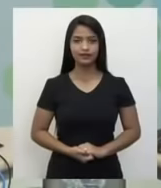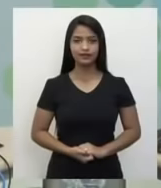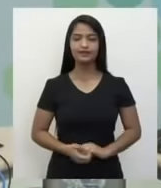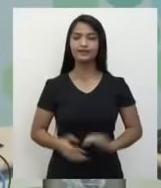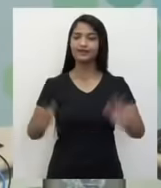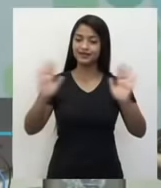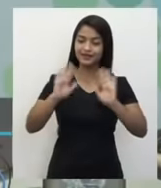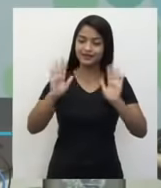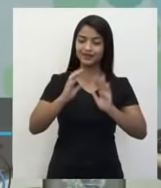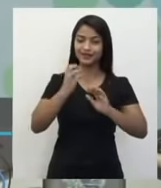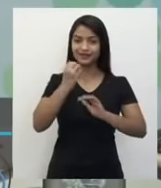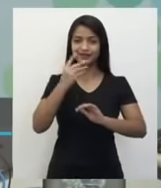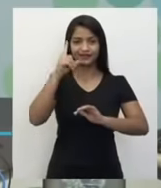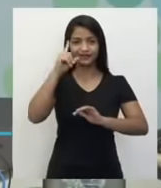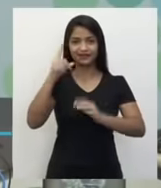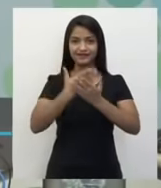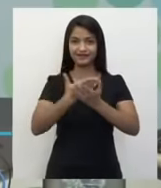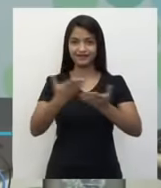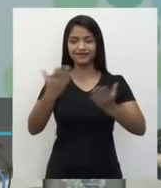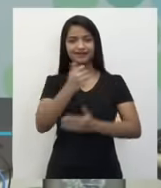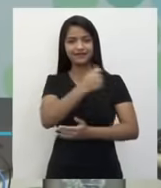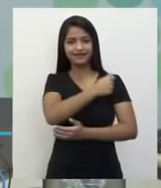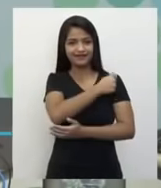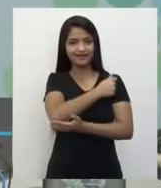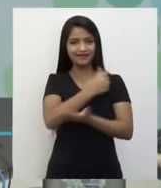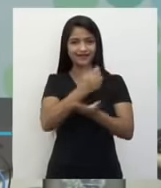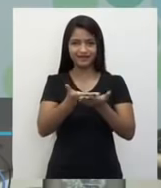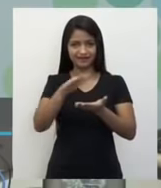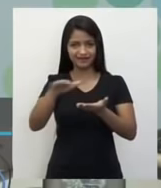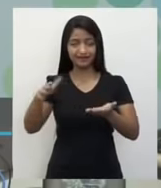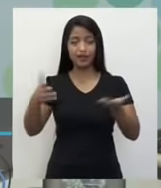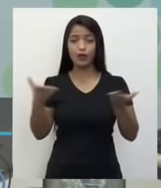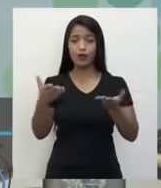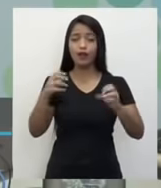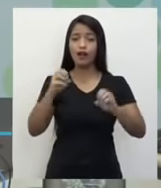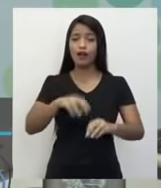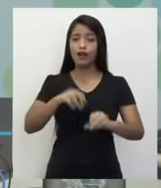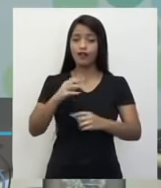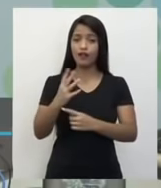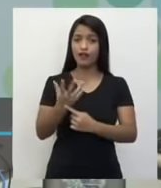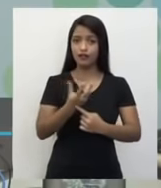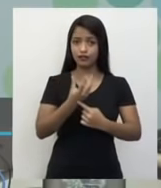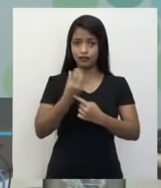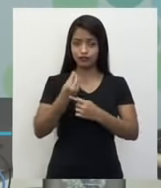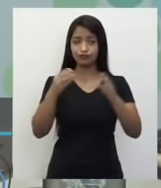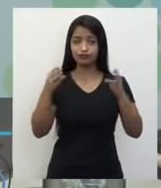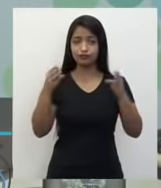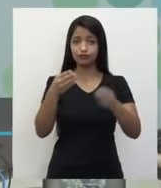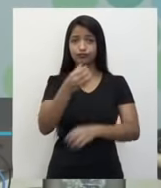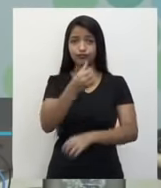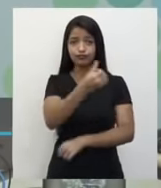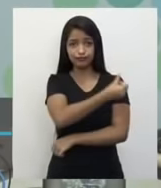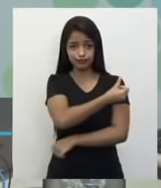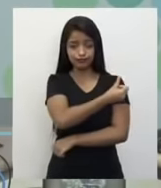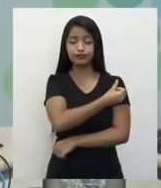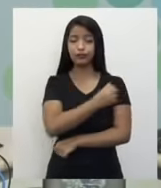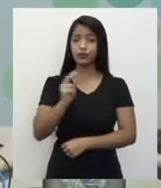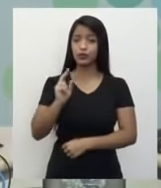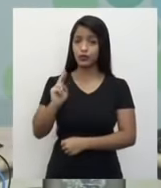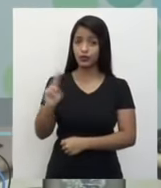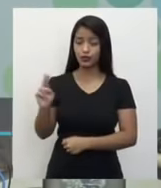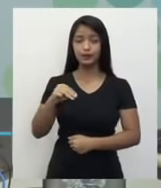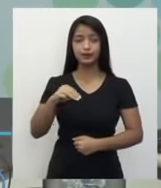Olá, bom dia, alunos. Esta é uma aula de arte para o 6º ano do ensino fundamental. Eu sou a professora Márcia e estarei fazendo a moderação